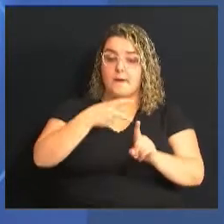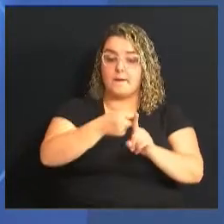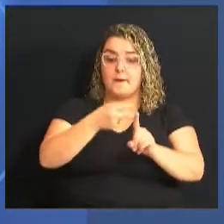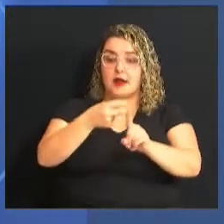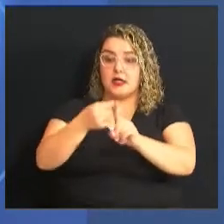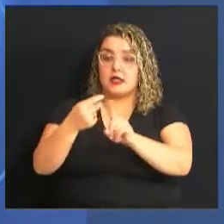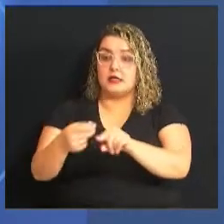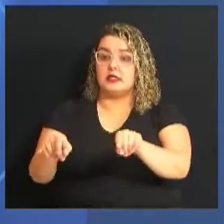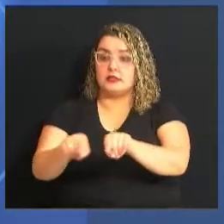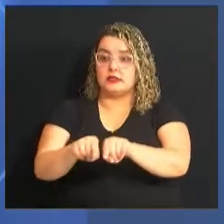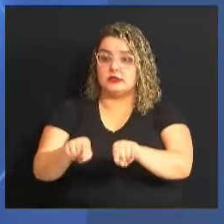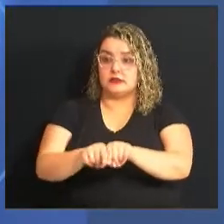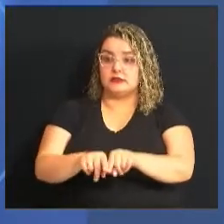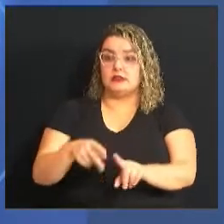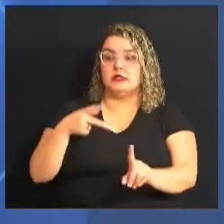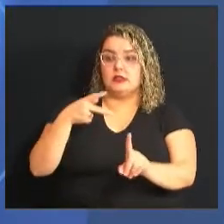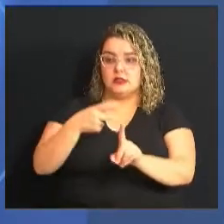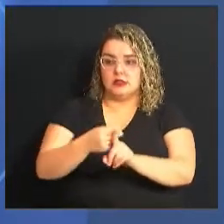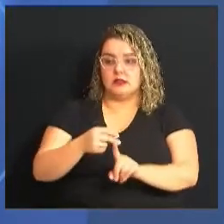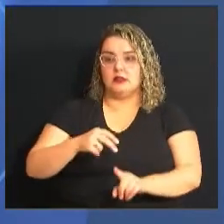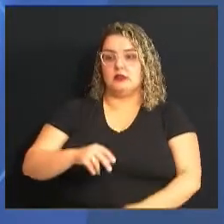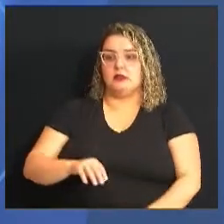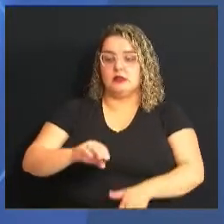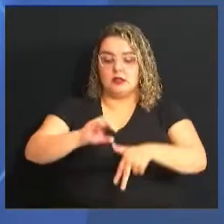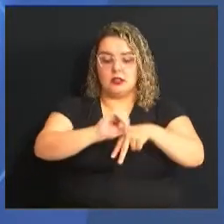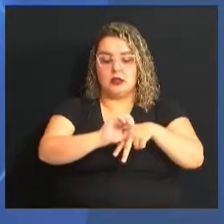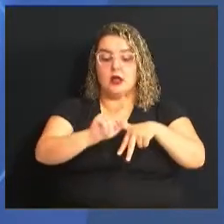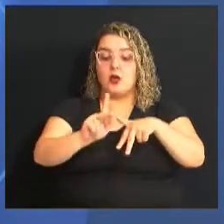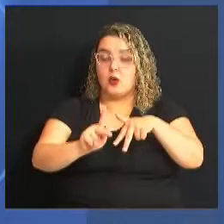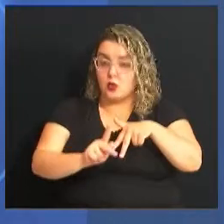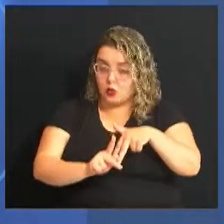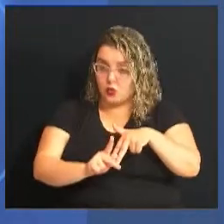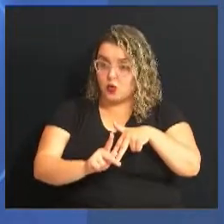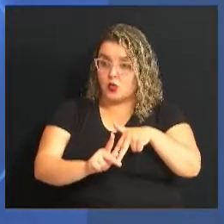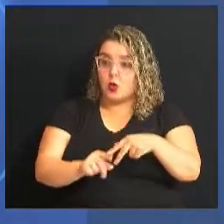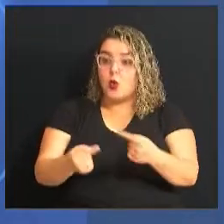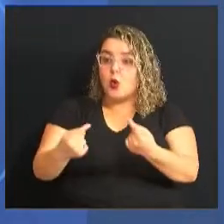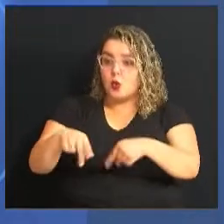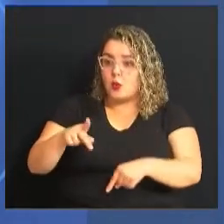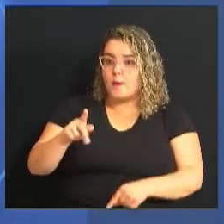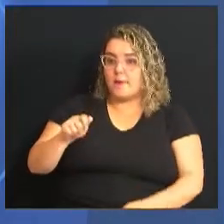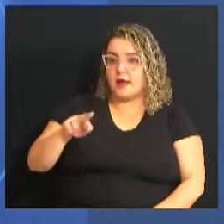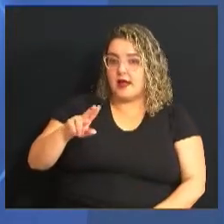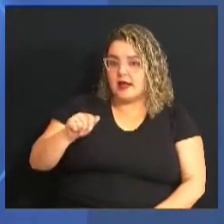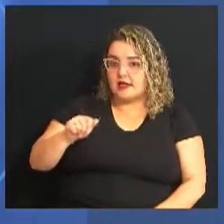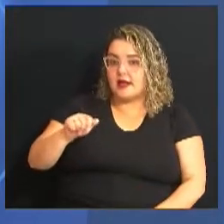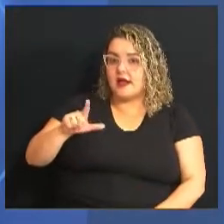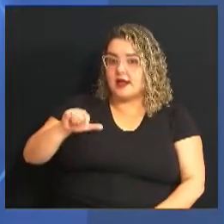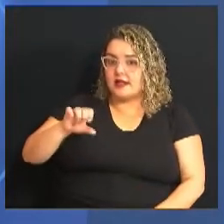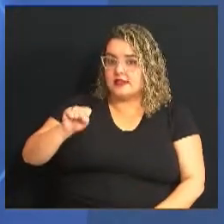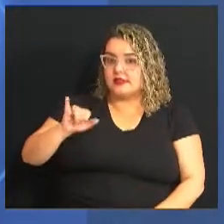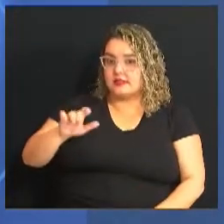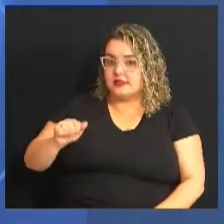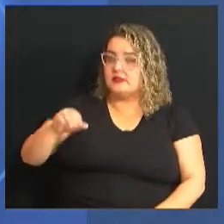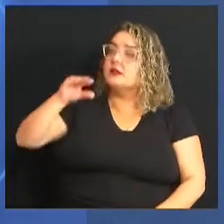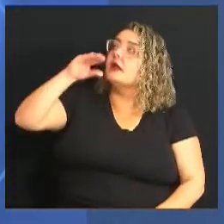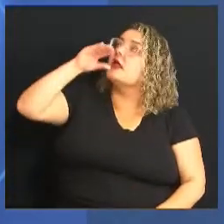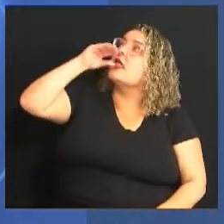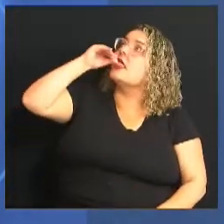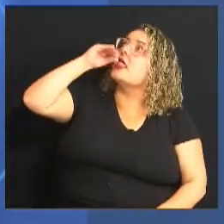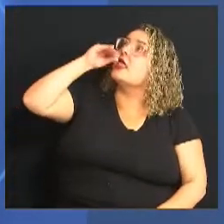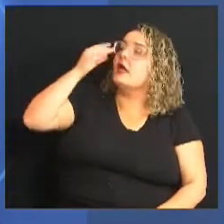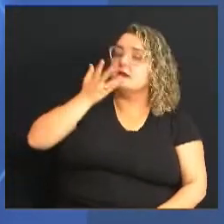inclui a vacina da poliomielite, contra a paralisia infantil, aquela gotinha para os pequenos.